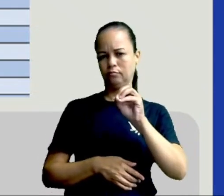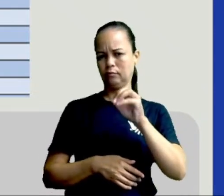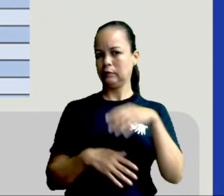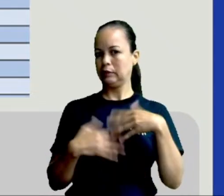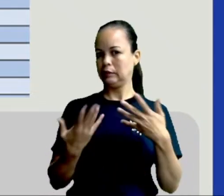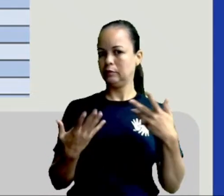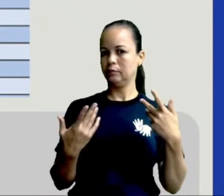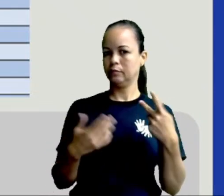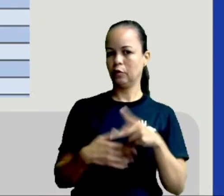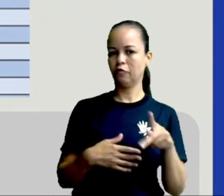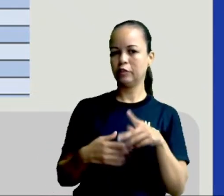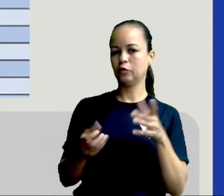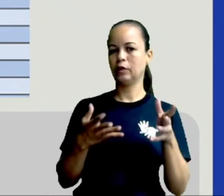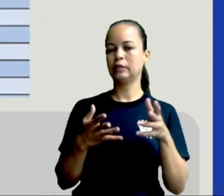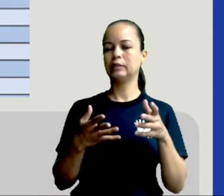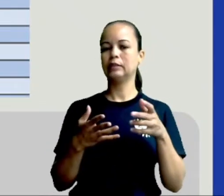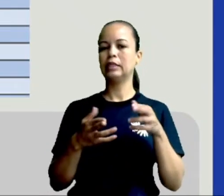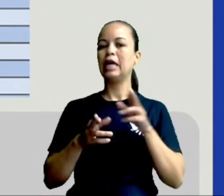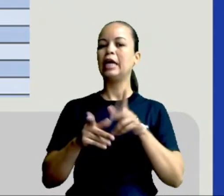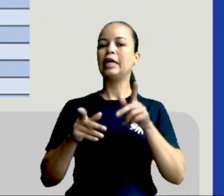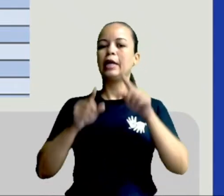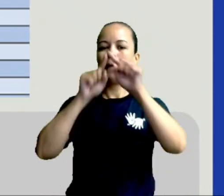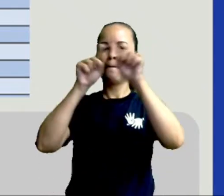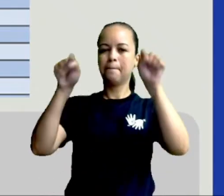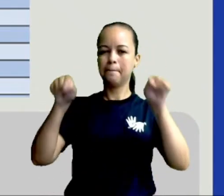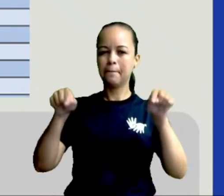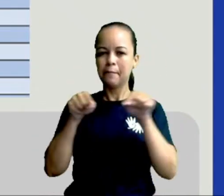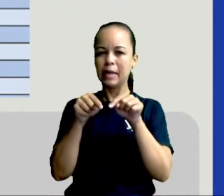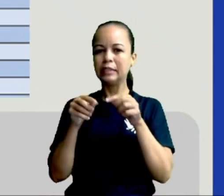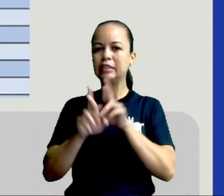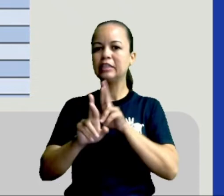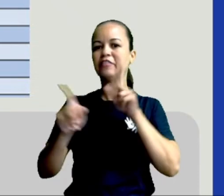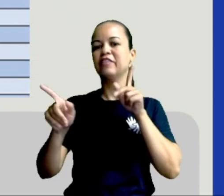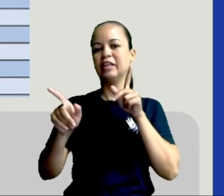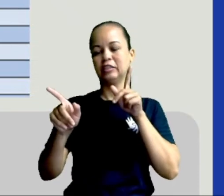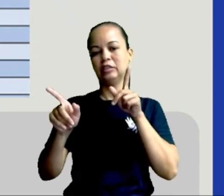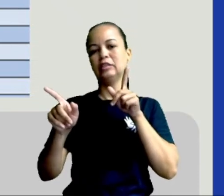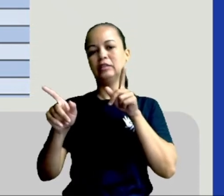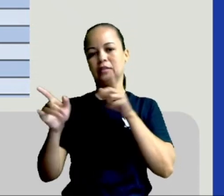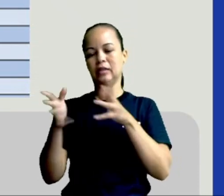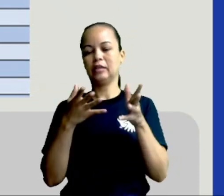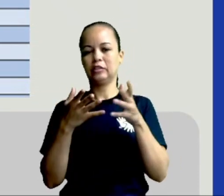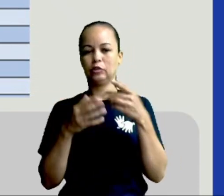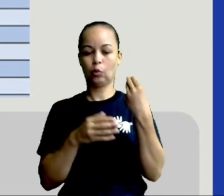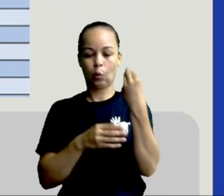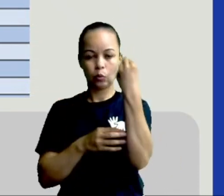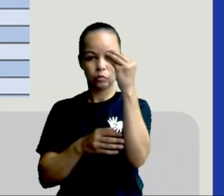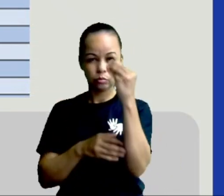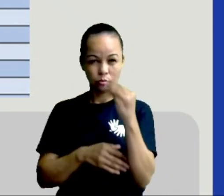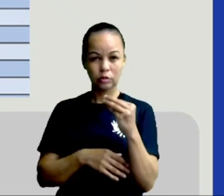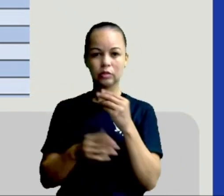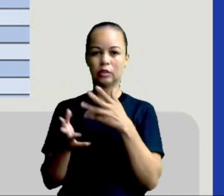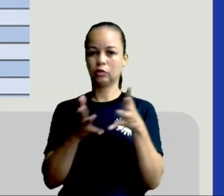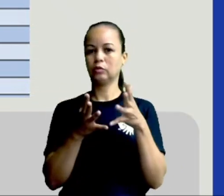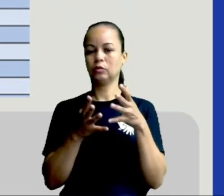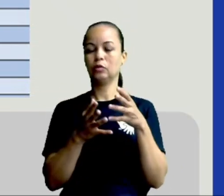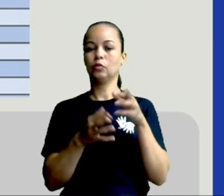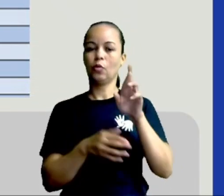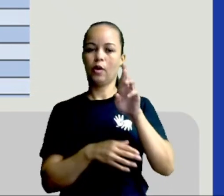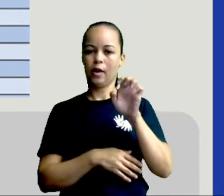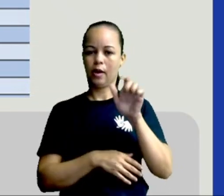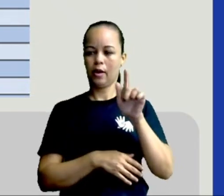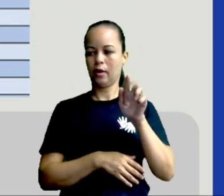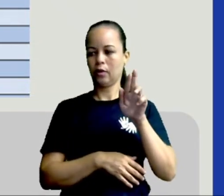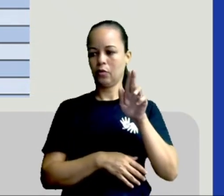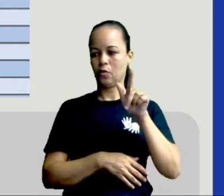que têm medidas diferentes. Isso aí. Então, nem todo quadrilátero vai se encaixar aí no polígono regular.